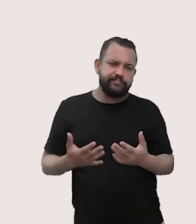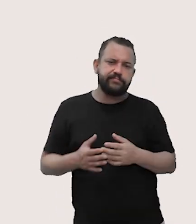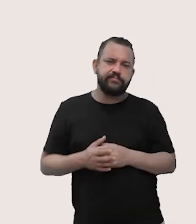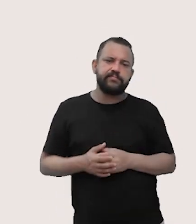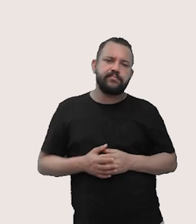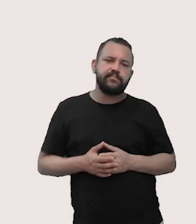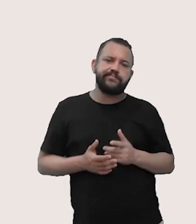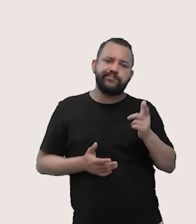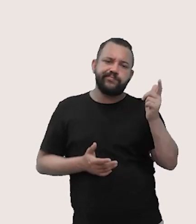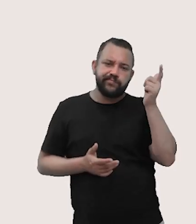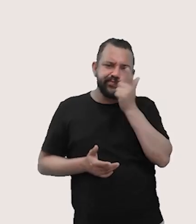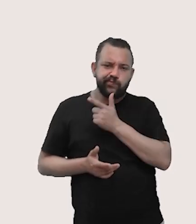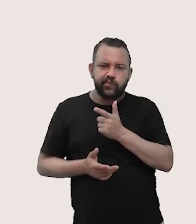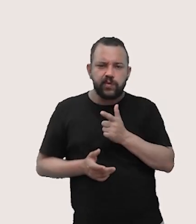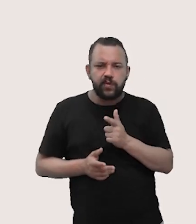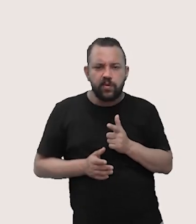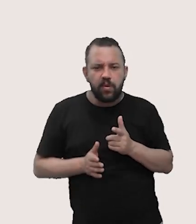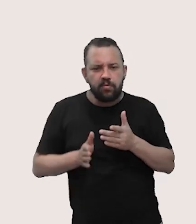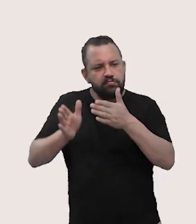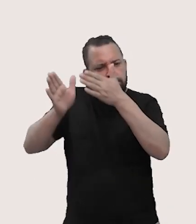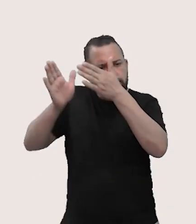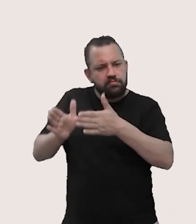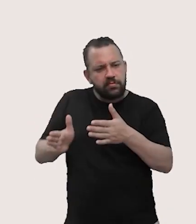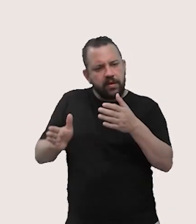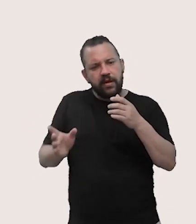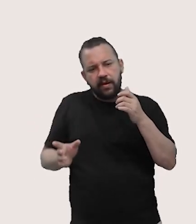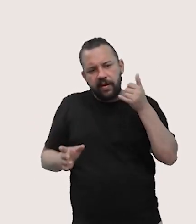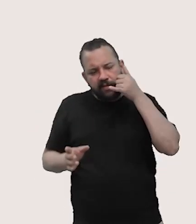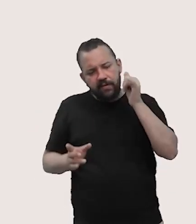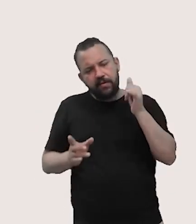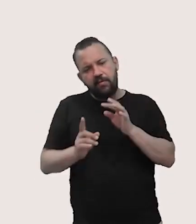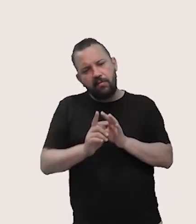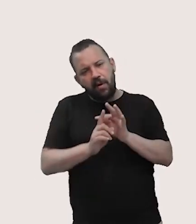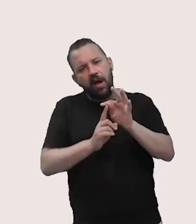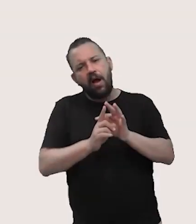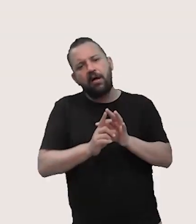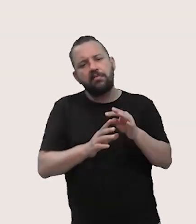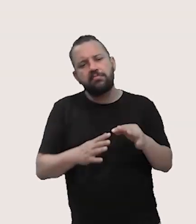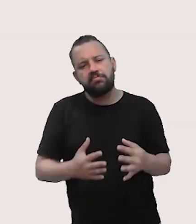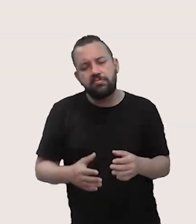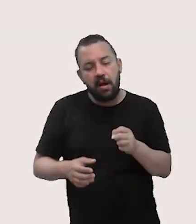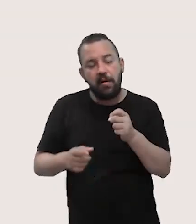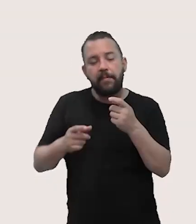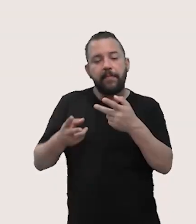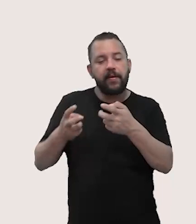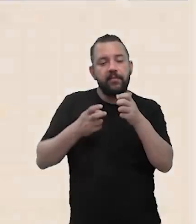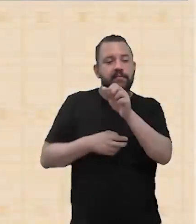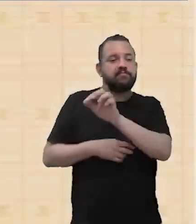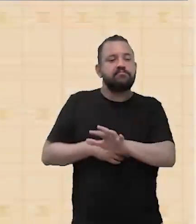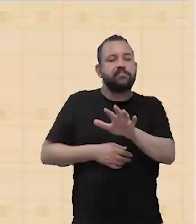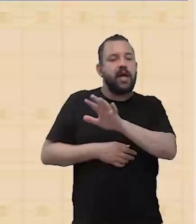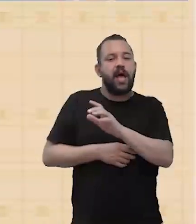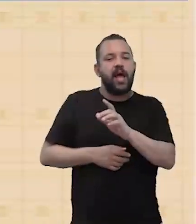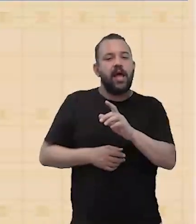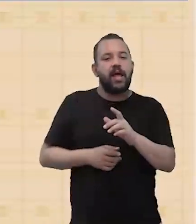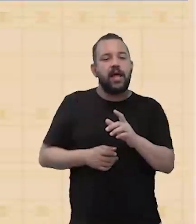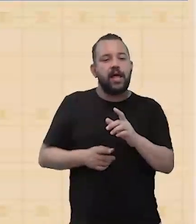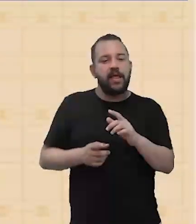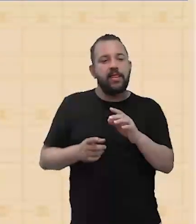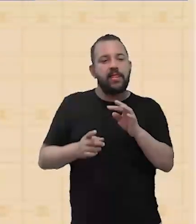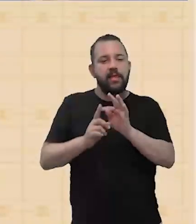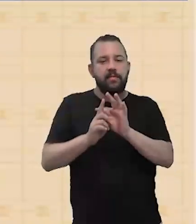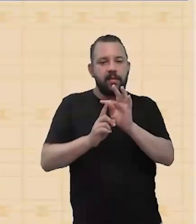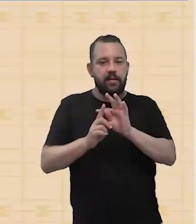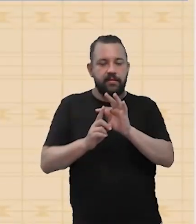um isolamento térmico, fazendo com que esse ambiente consiga manter a temperatura por mais tempo. Então, a